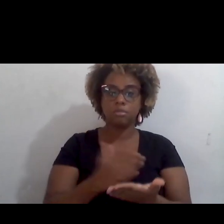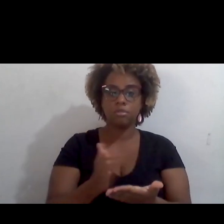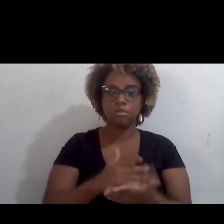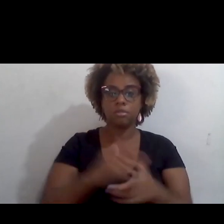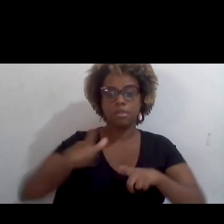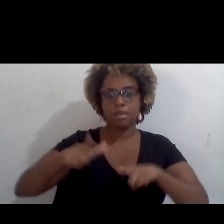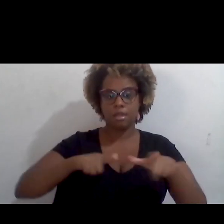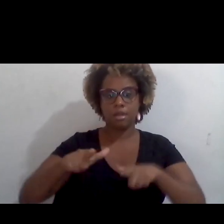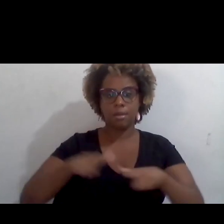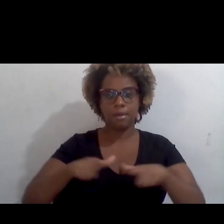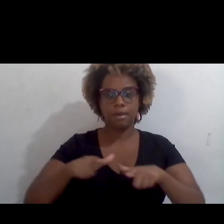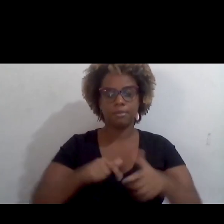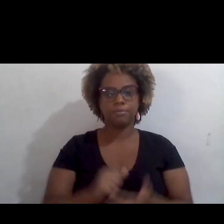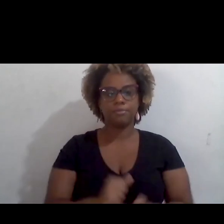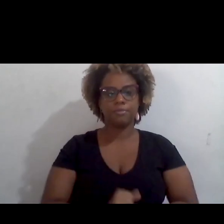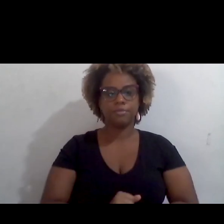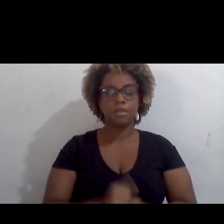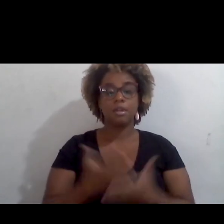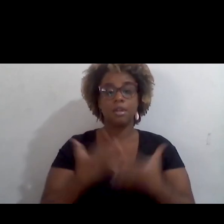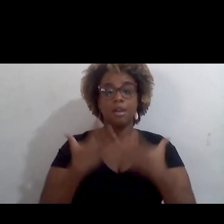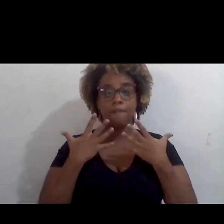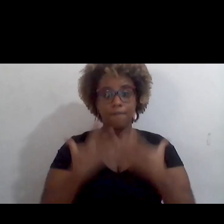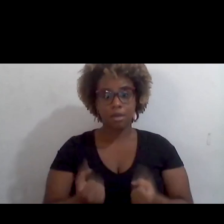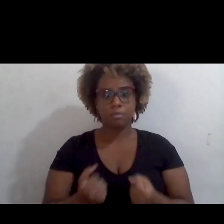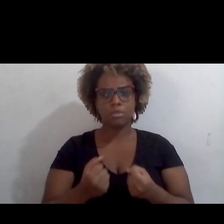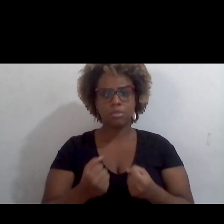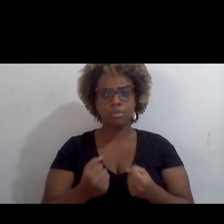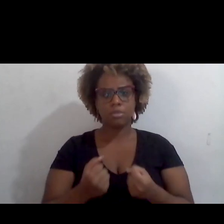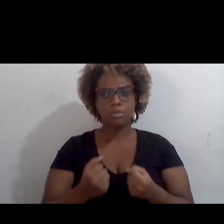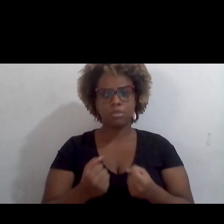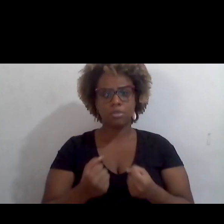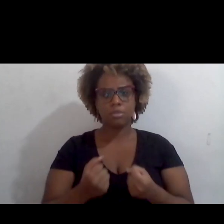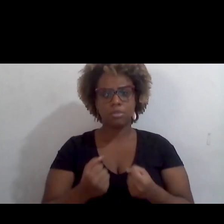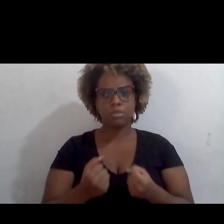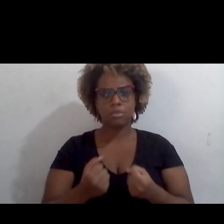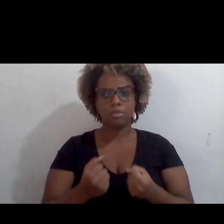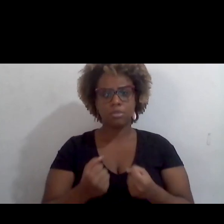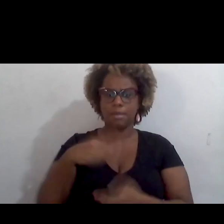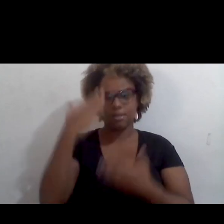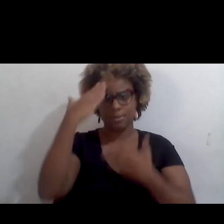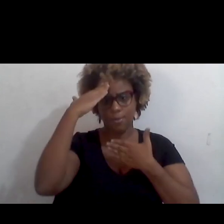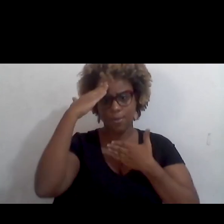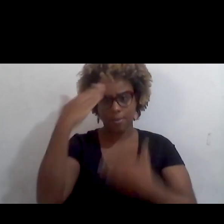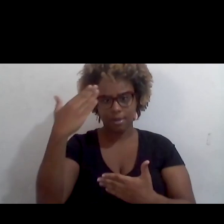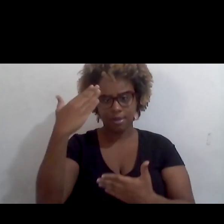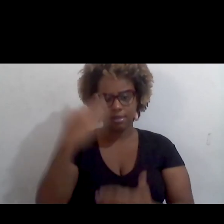trabalho ao longo do ano. E vamos para a escuta, que estamos aqui para isso. Obrigado.